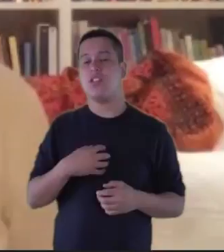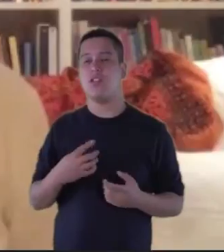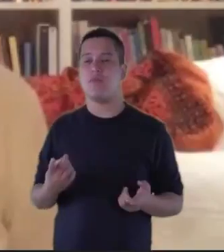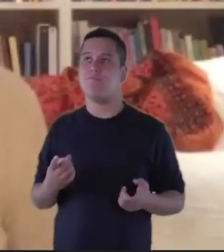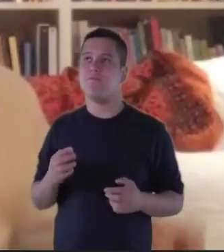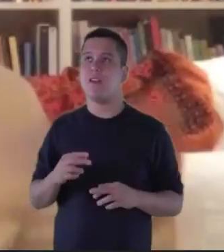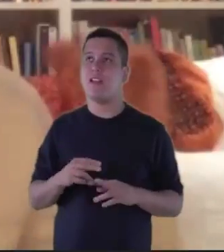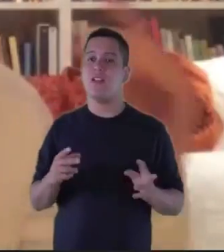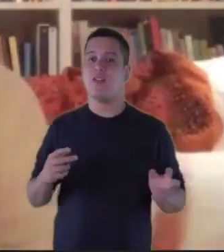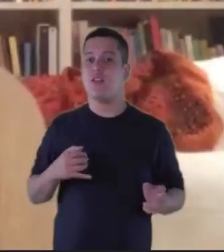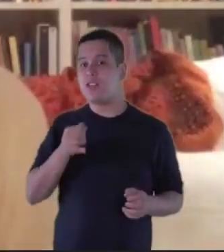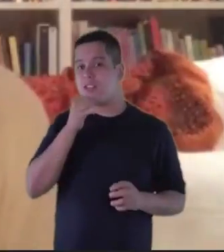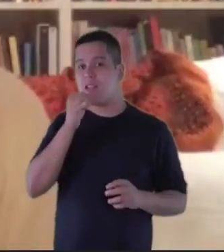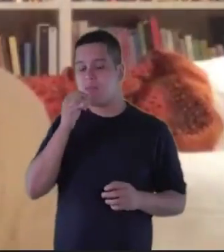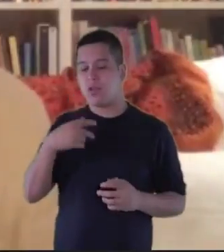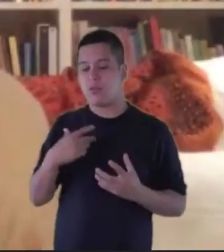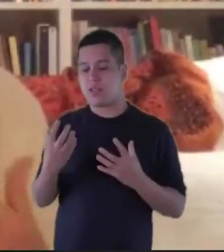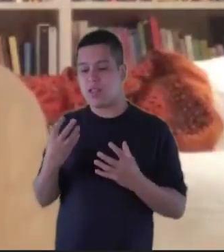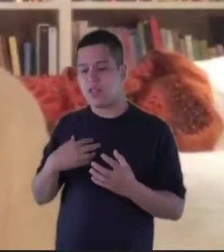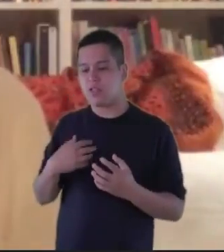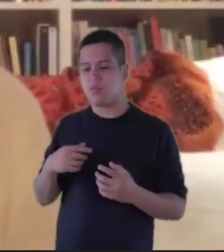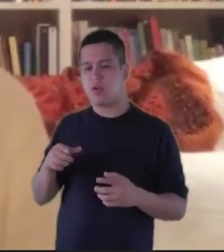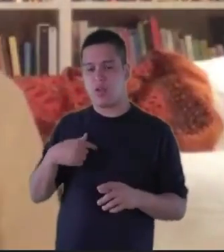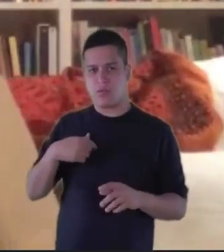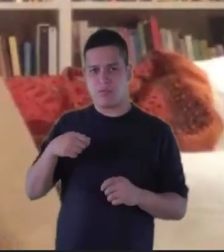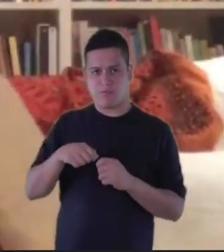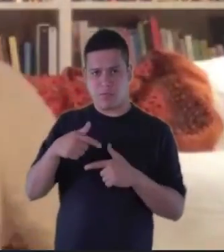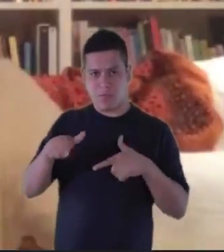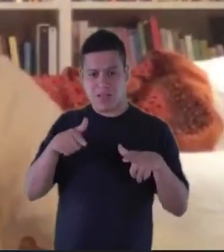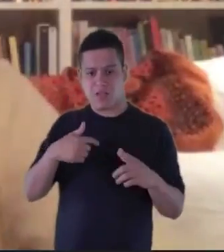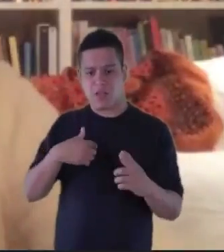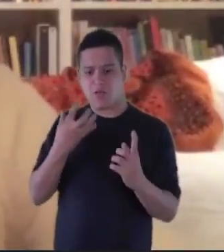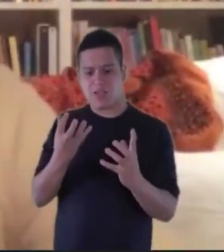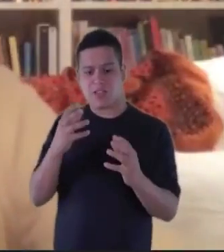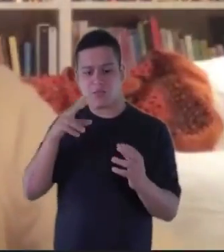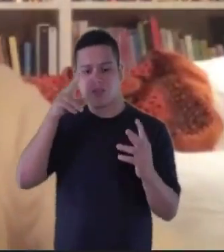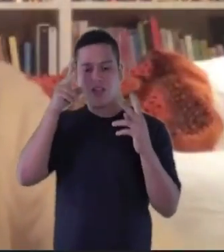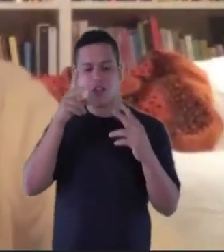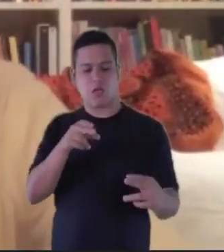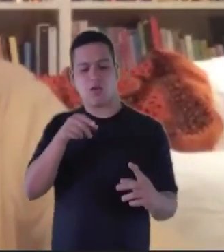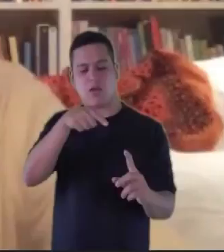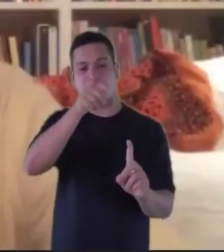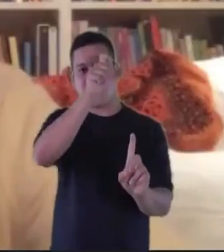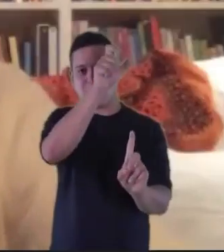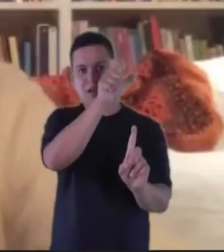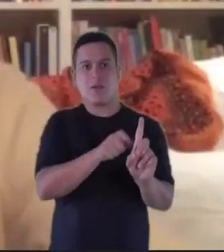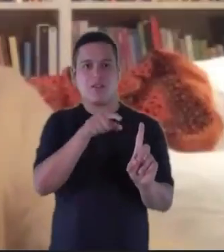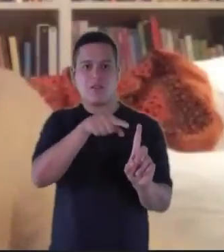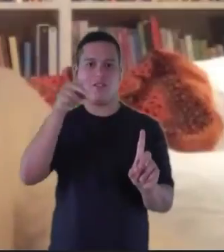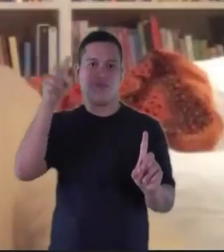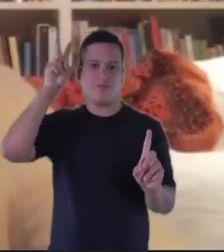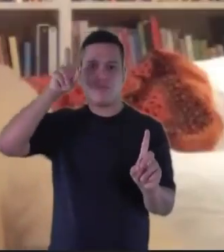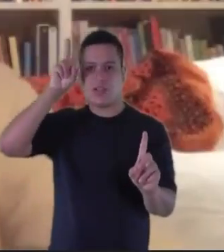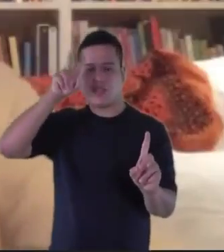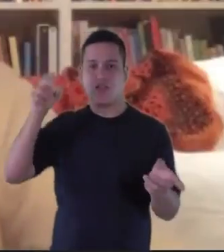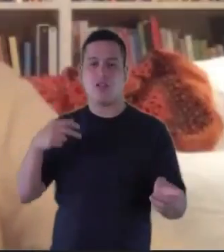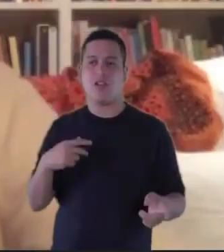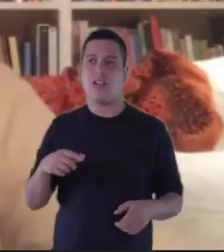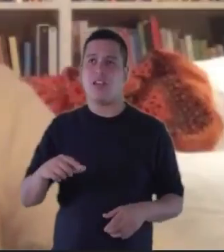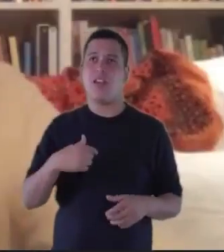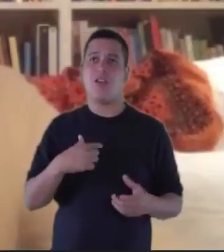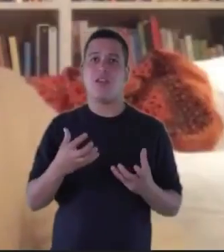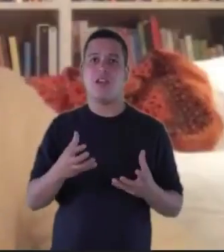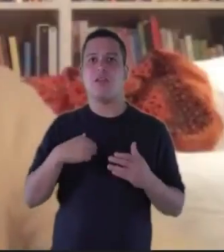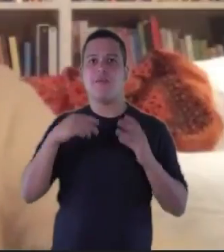nas personagens, de entrar em outro universo, a vontade de ter uma vida assim ligada ao mundo da imaginação,